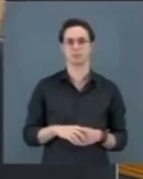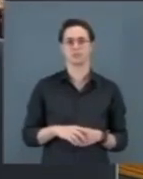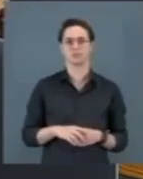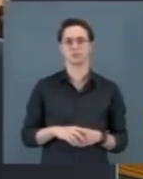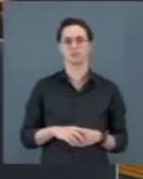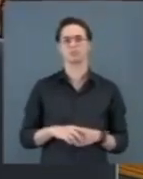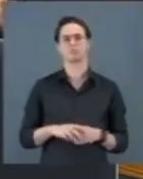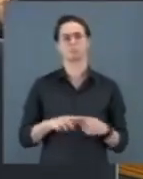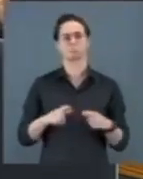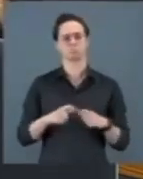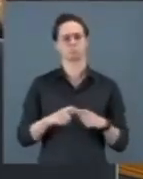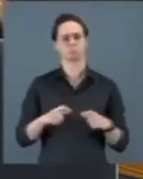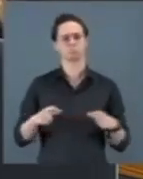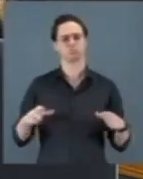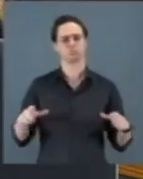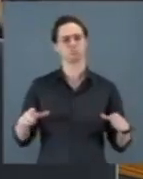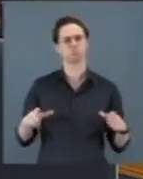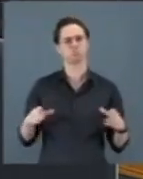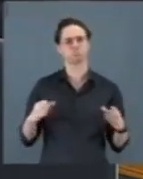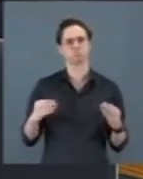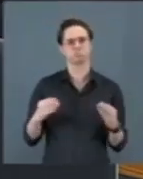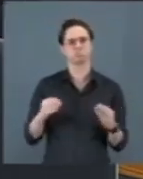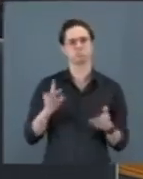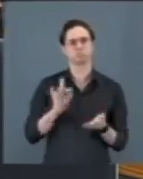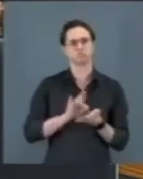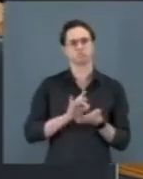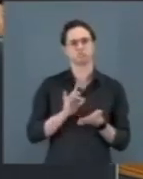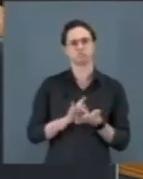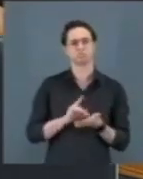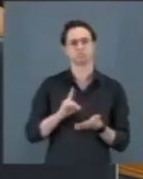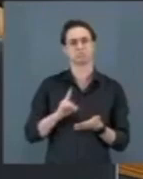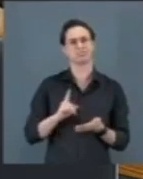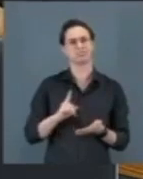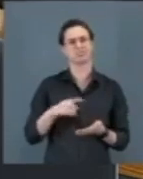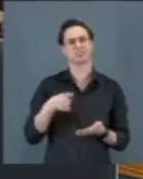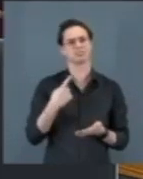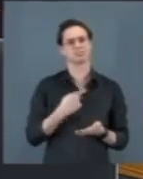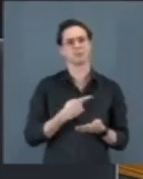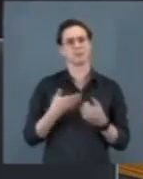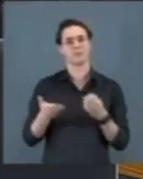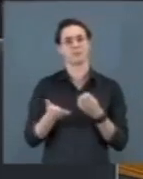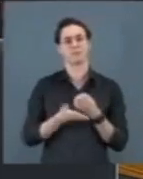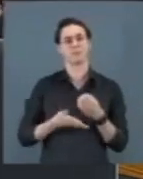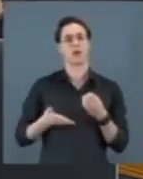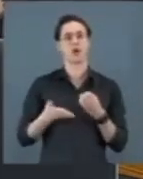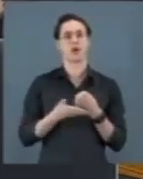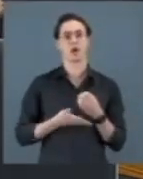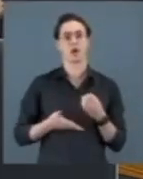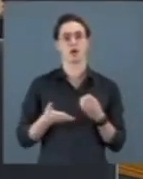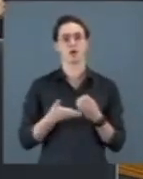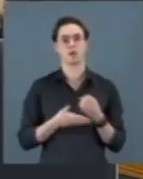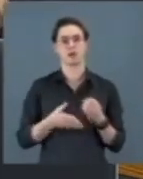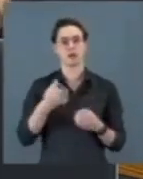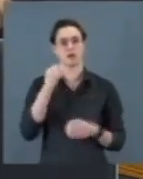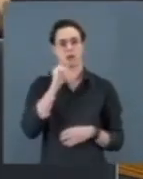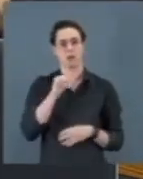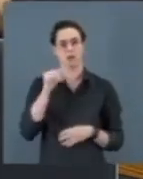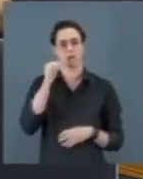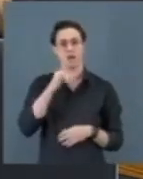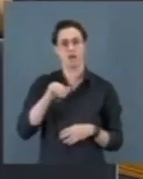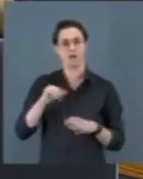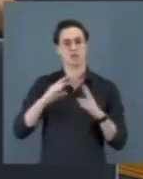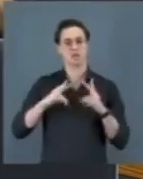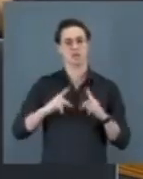vem crescendo muito, né? A nossa matriz é elétrica